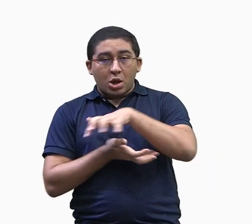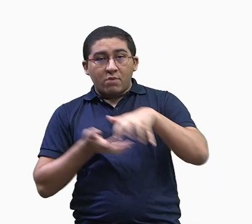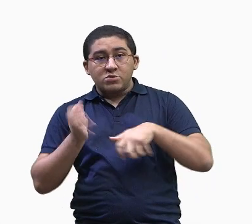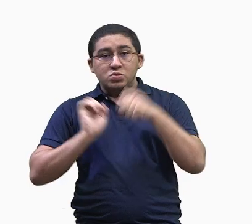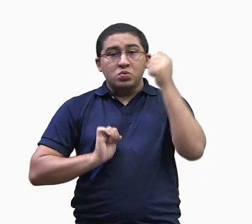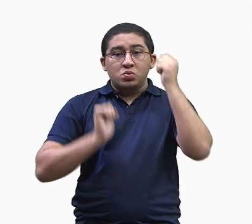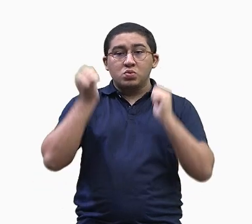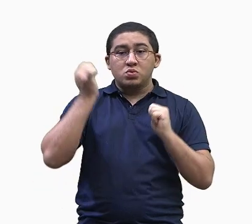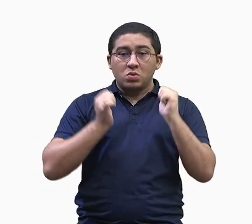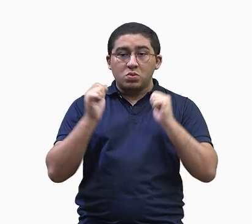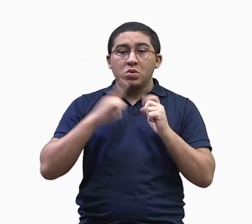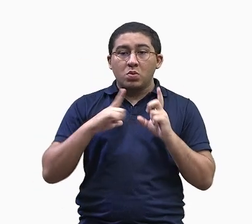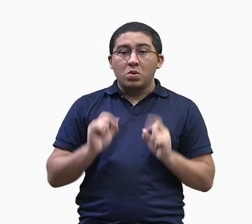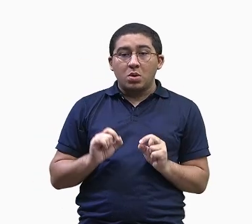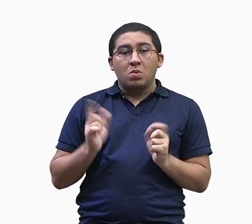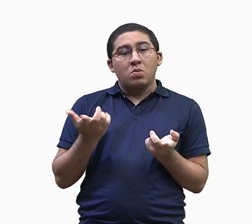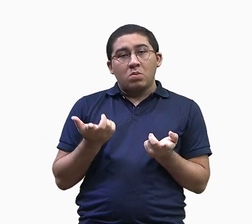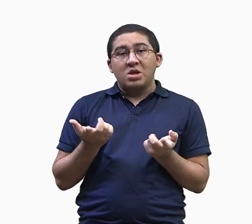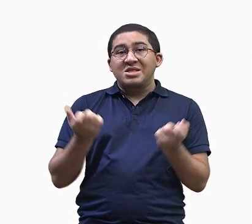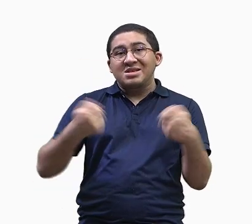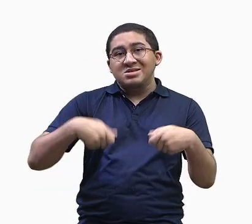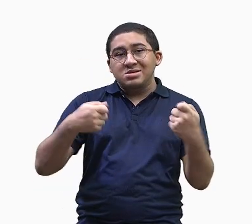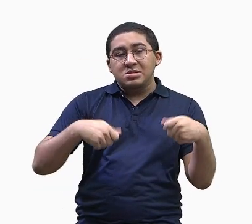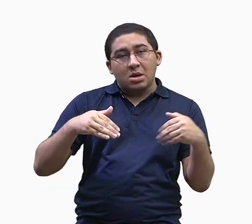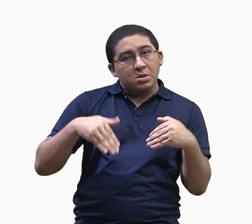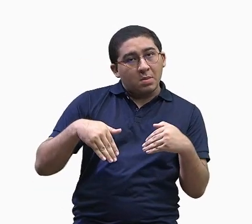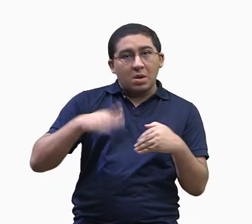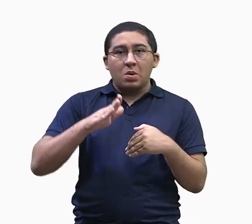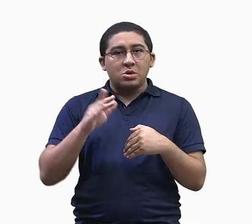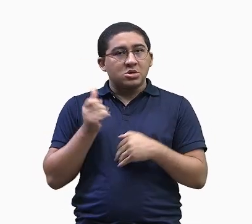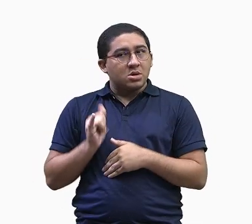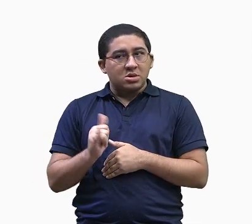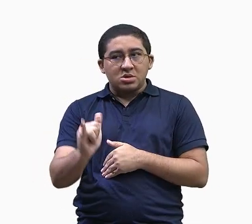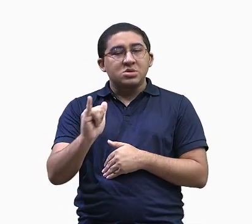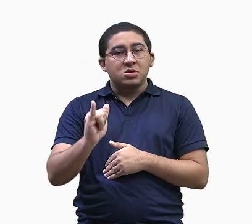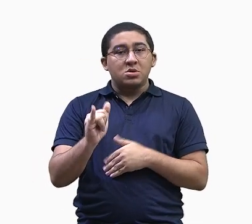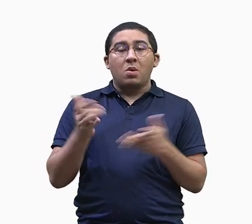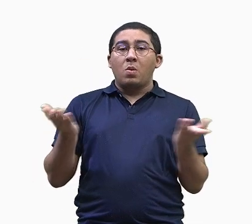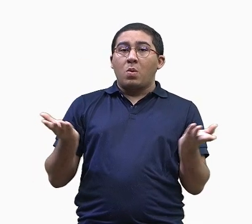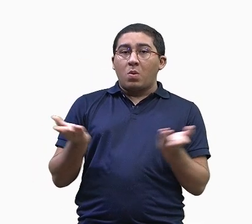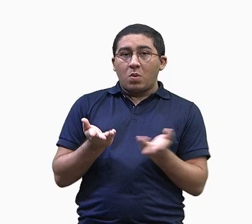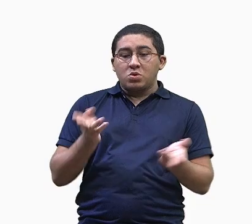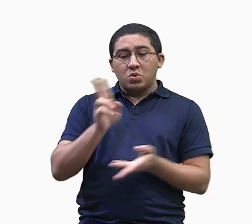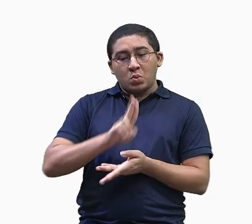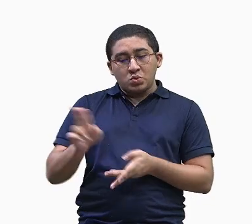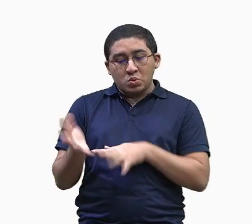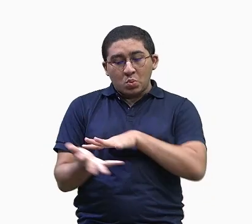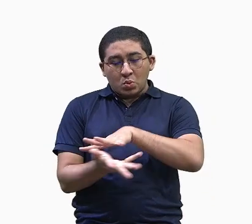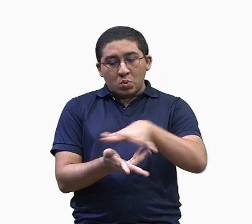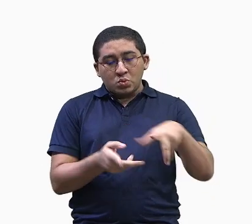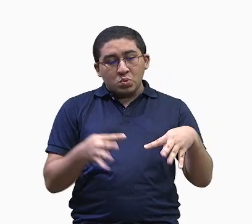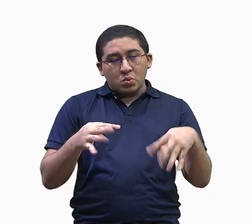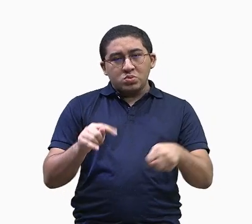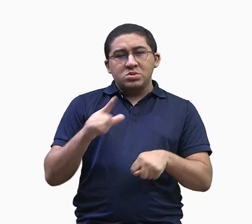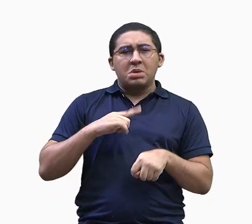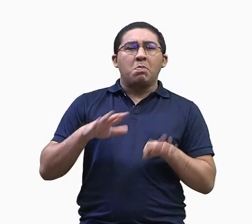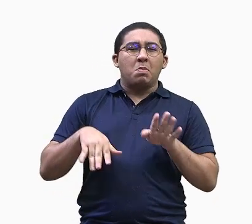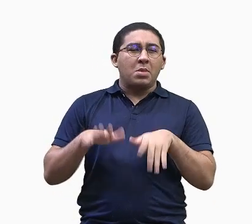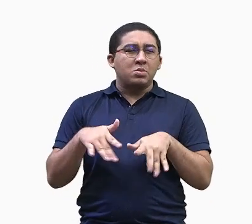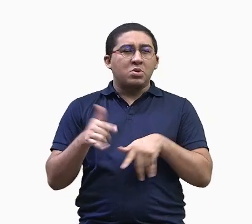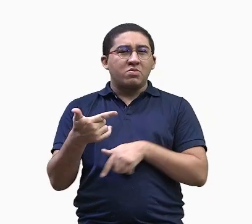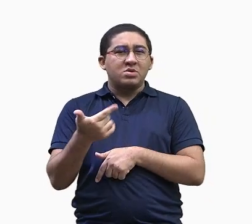houve aí uma demanda maior, né, no fornecimento de energia. Hoje ela é bastante utilizada em todo o mundo. A gente tem aproximadamente